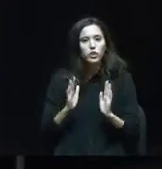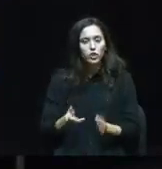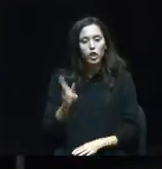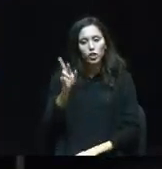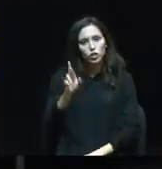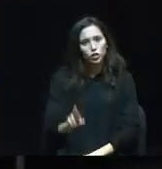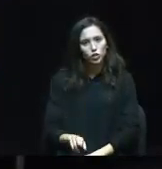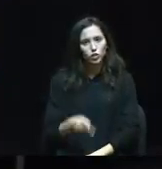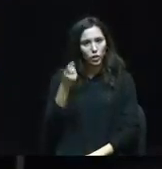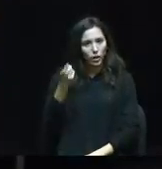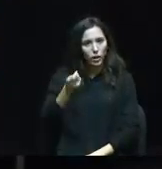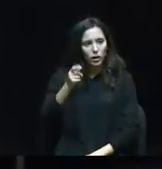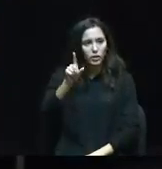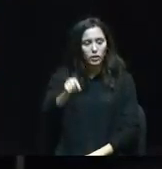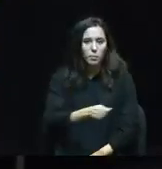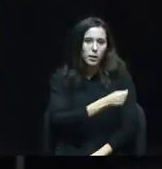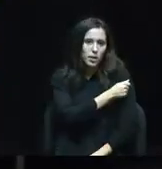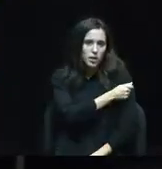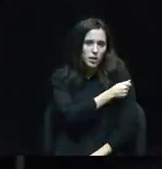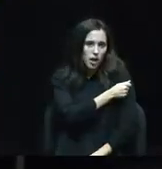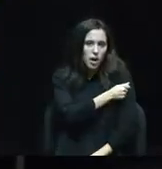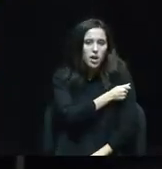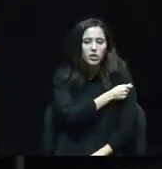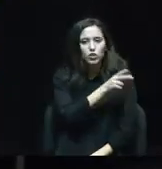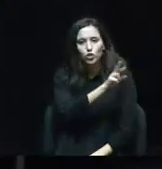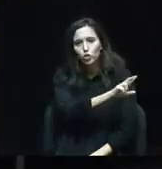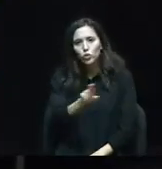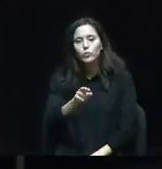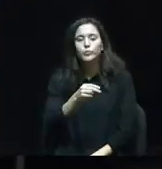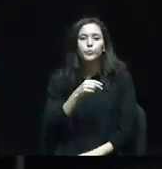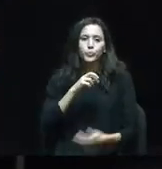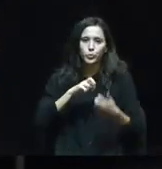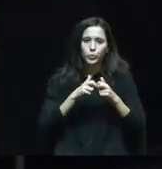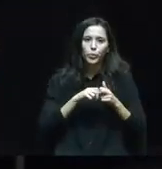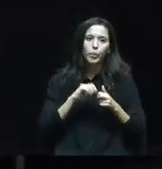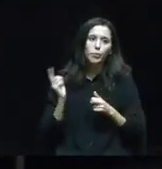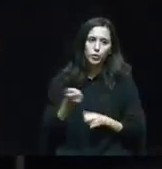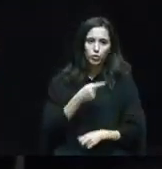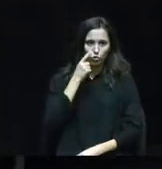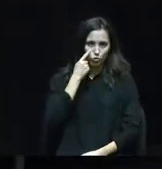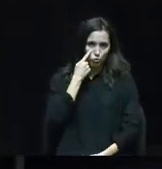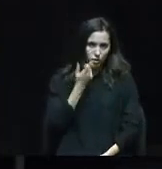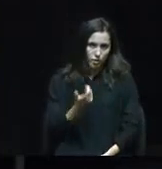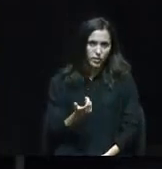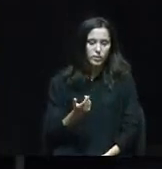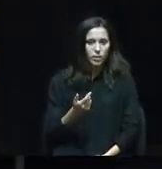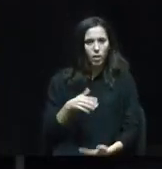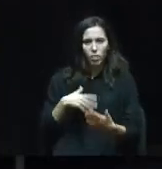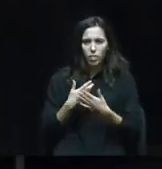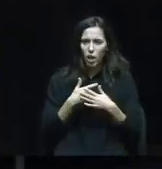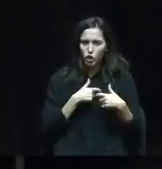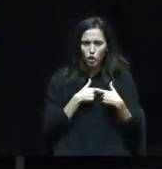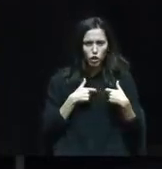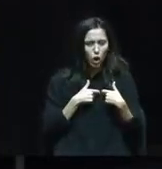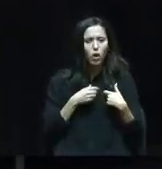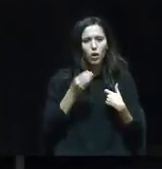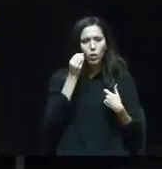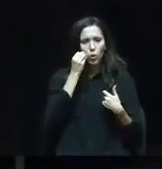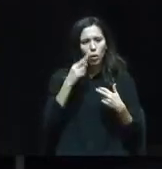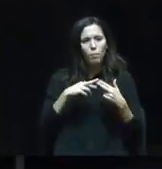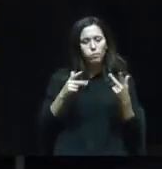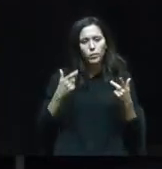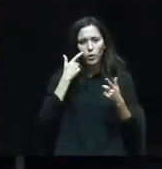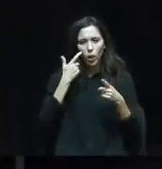preços das rendas e do imobiliário em Lisboa, um problema que todos conhecemos. É por isso particularmente chocante o Executivo Municipal querer mascarar um